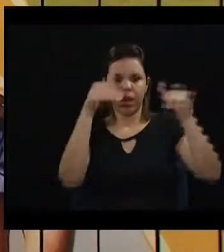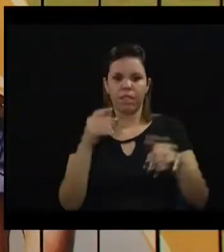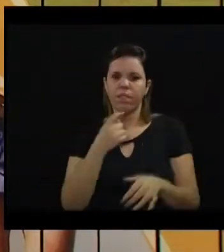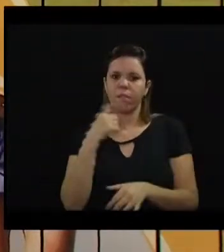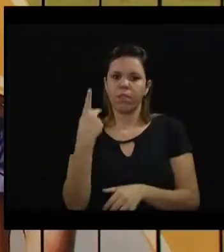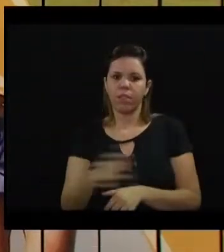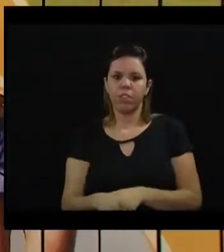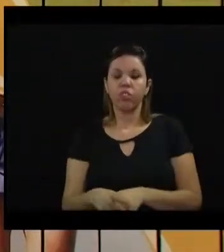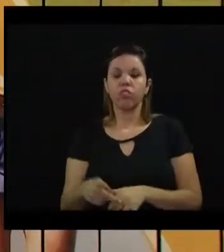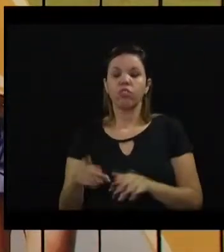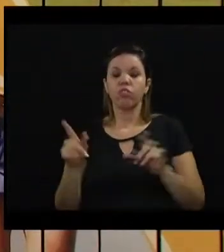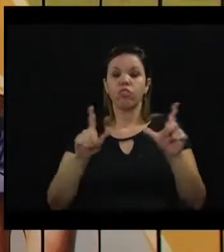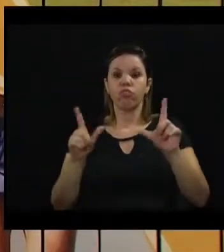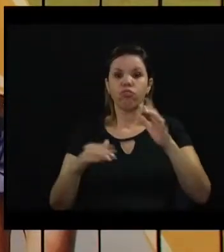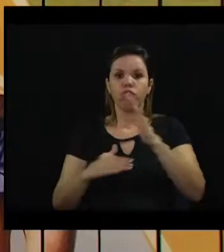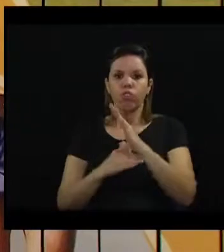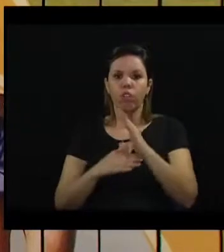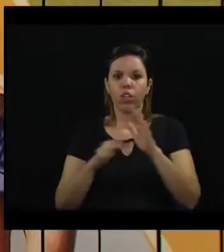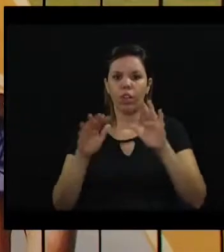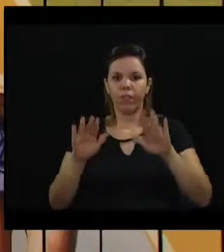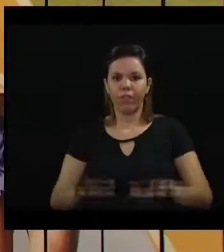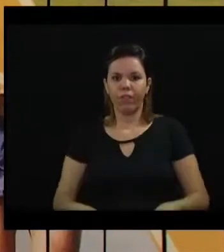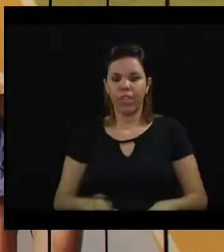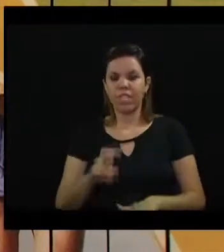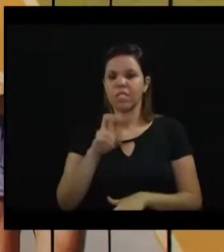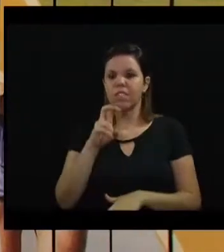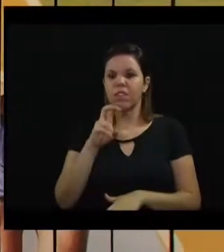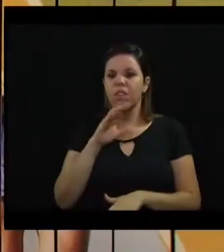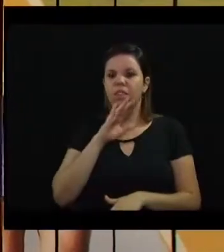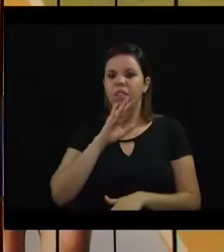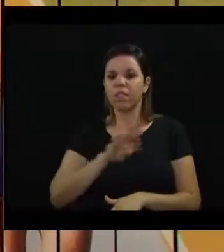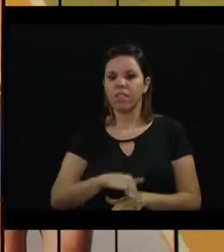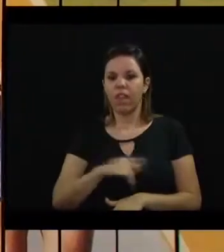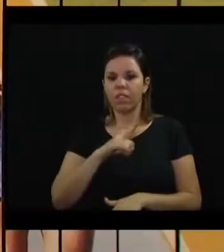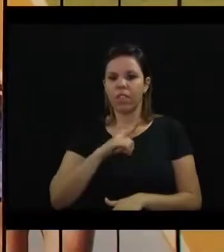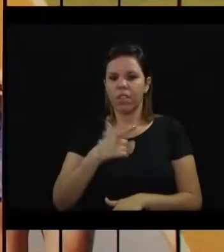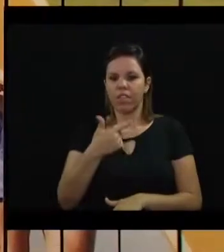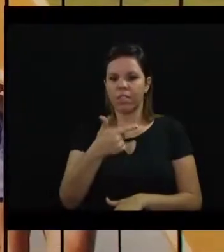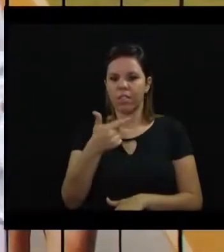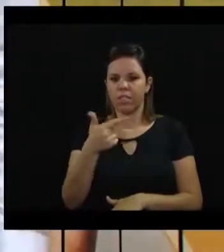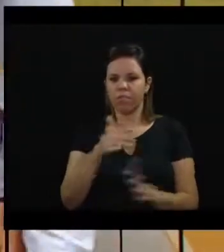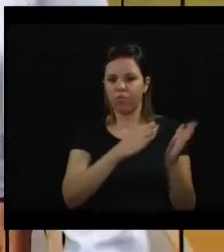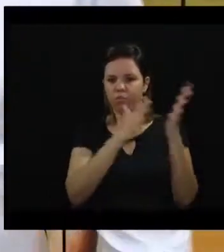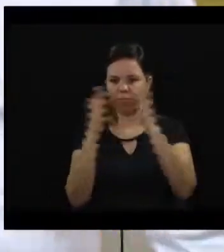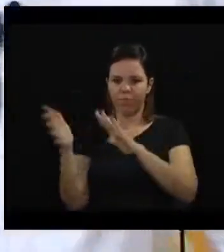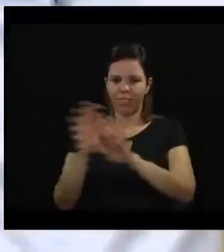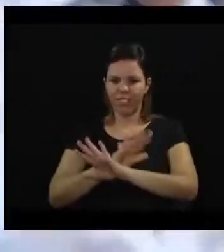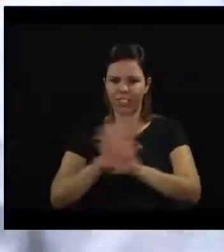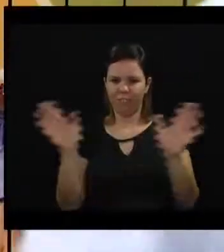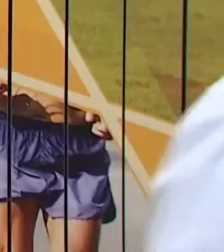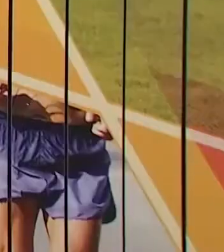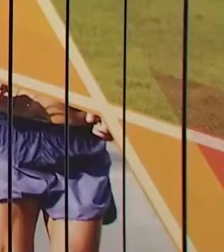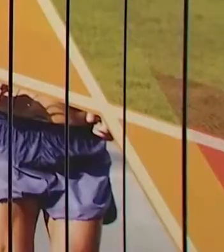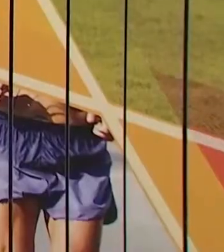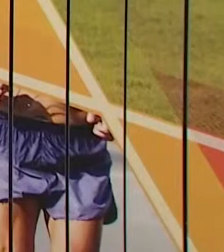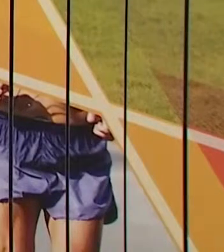Jornal Câmara Notícia fica por aqui. Às 5 horas da tarde tem a segunda edição. Até mais. Tchau, tchau.